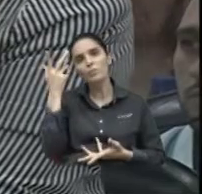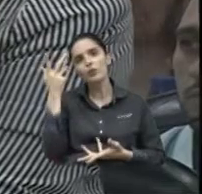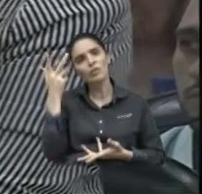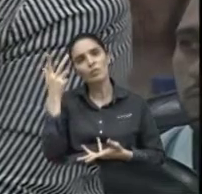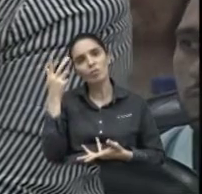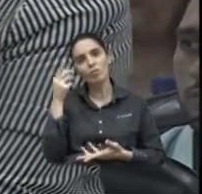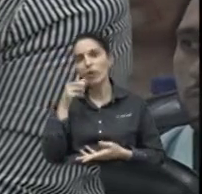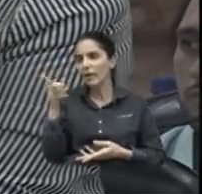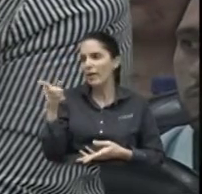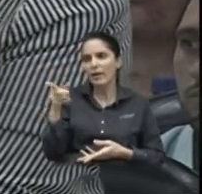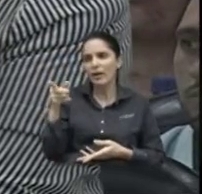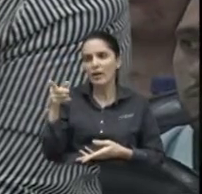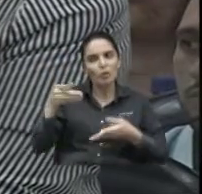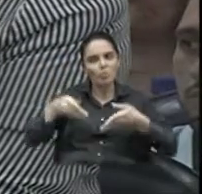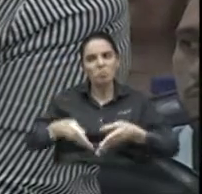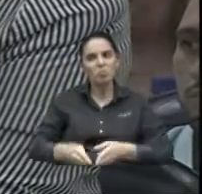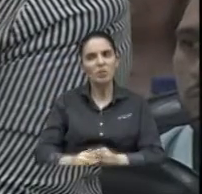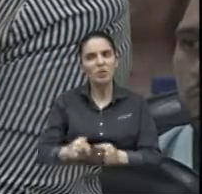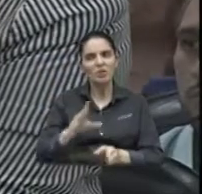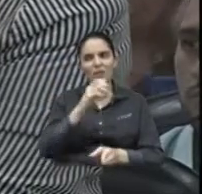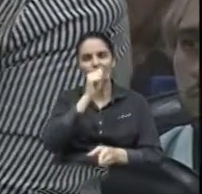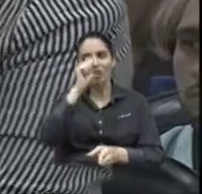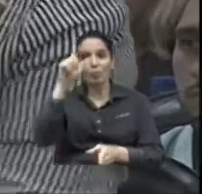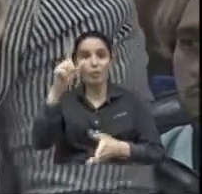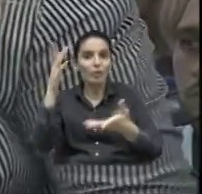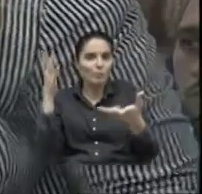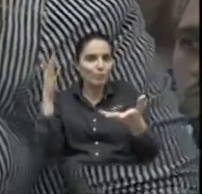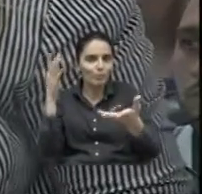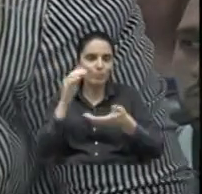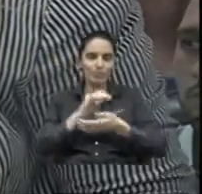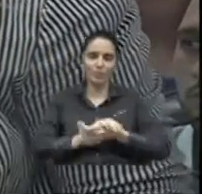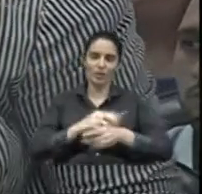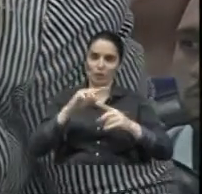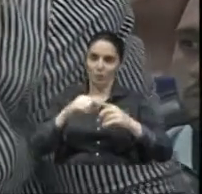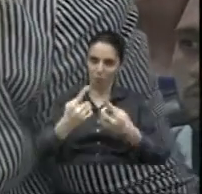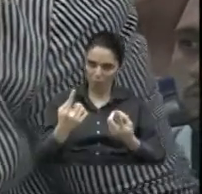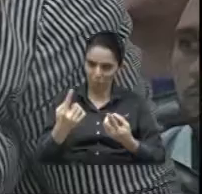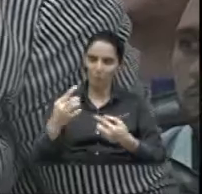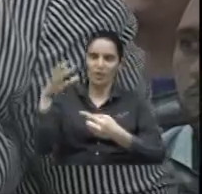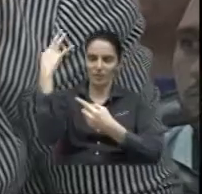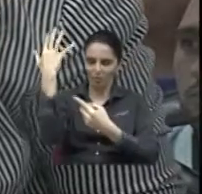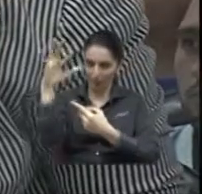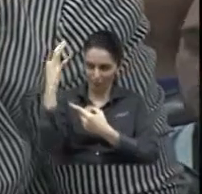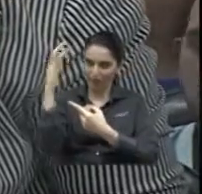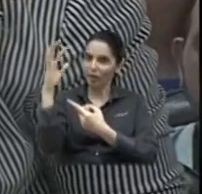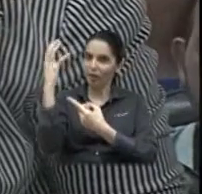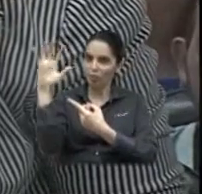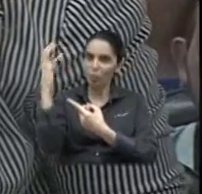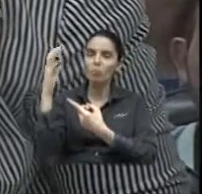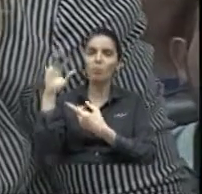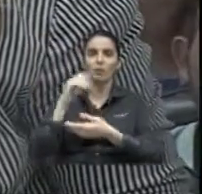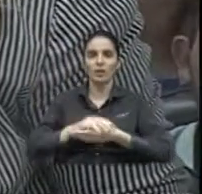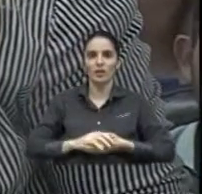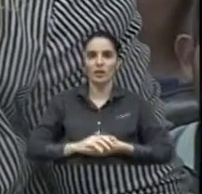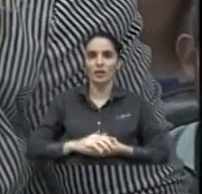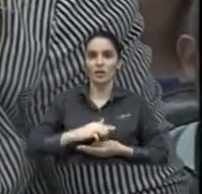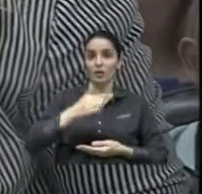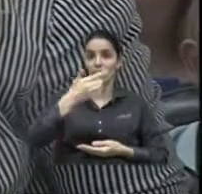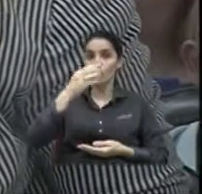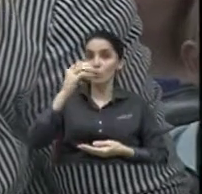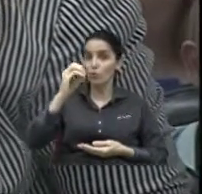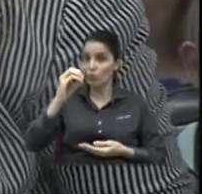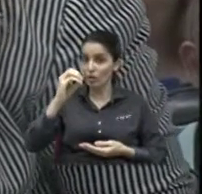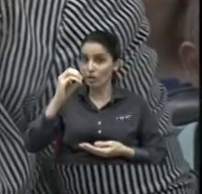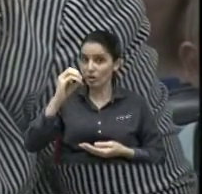era limeirense. Mas parabéns a você. Eu vi aqui, foram 20